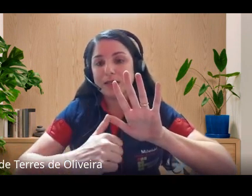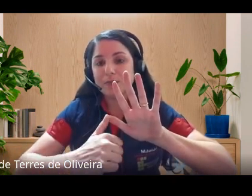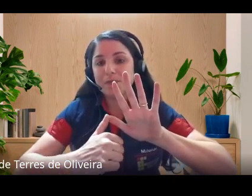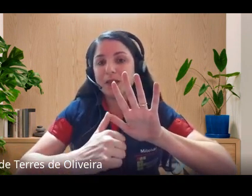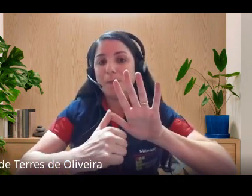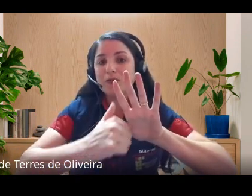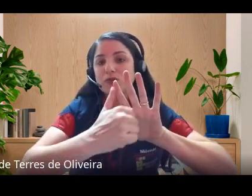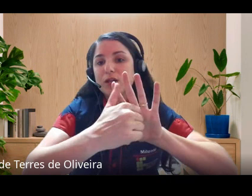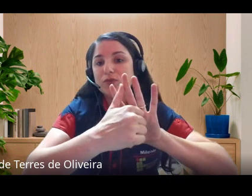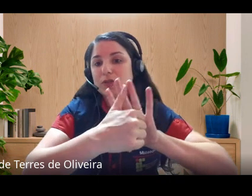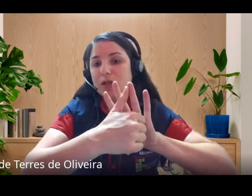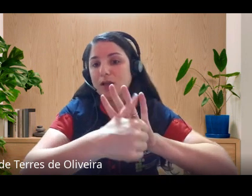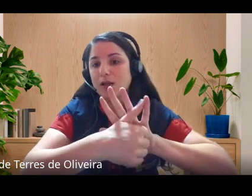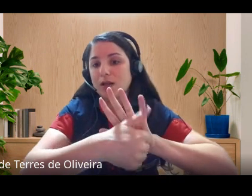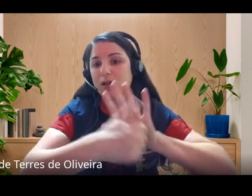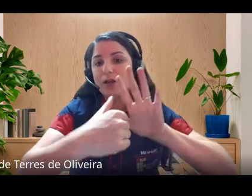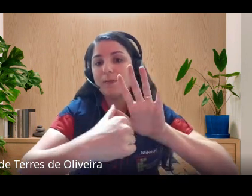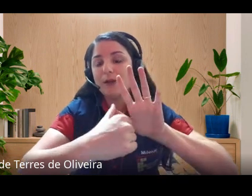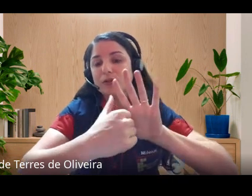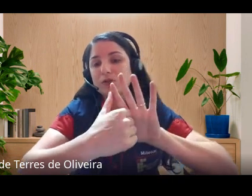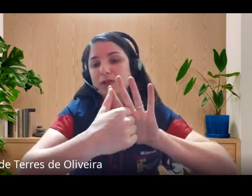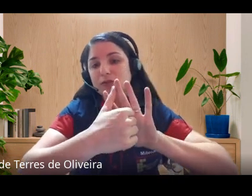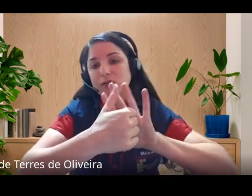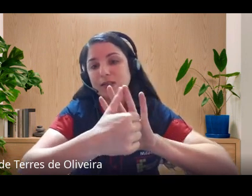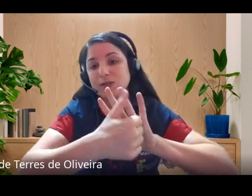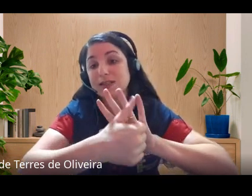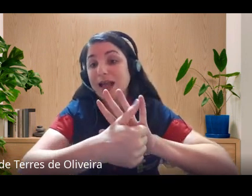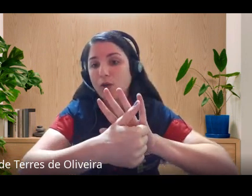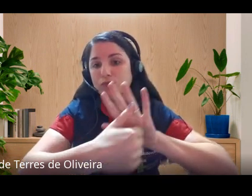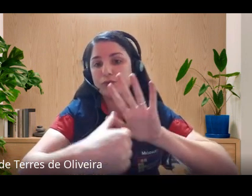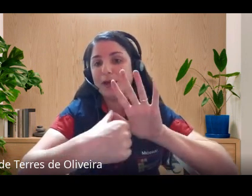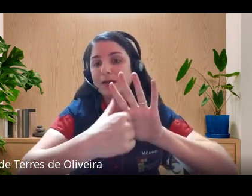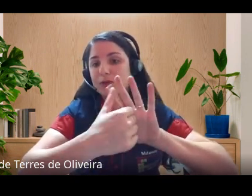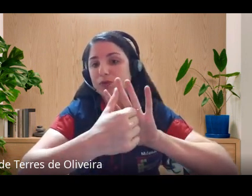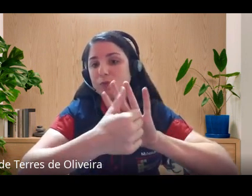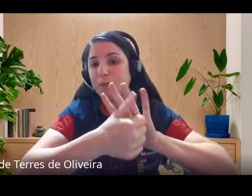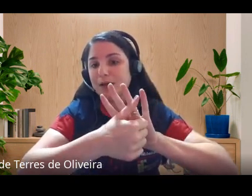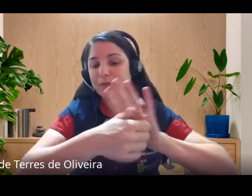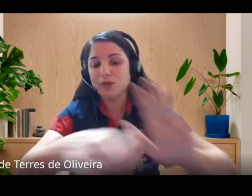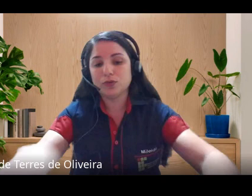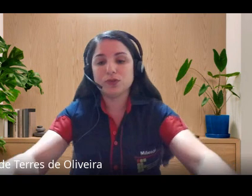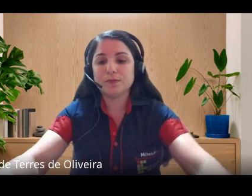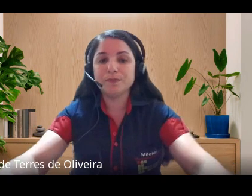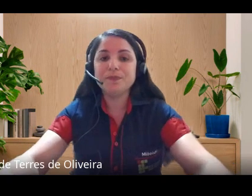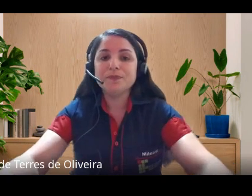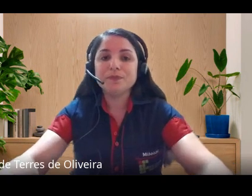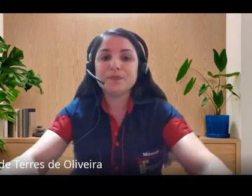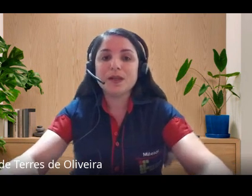para cima, e eu passo os dedos, passo entre os dedos. Esse é o sinal de parâmetros. Parâmetros.